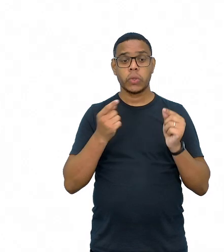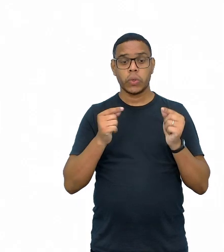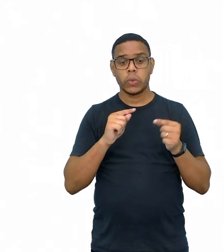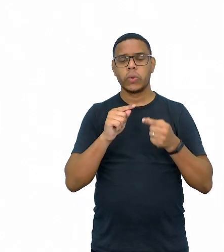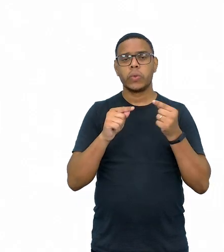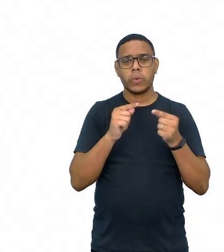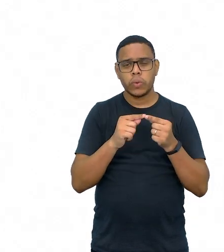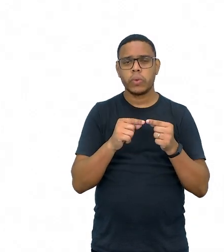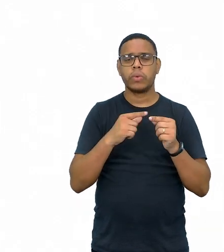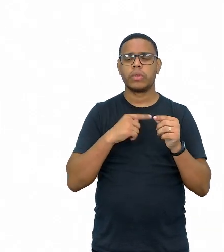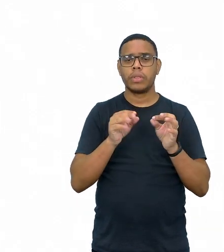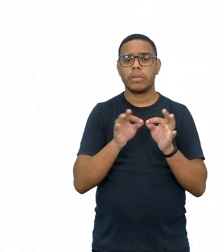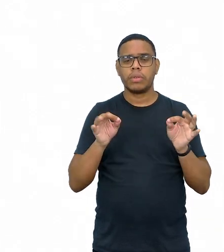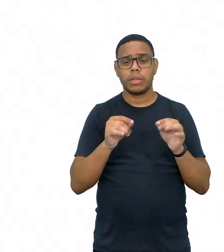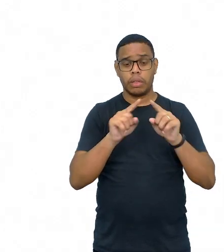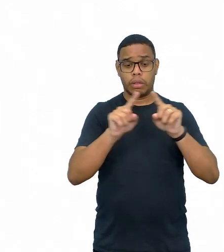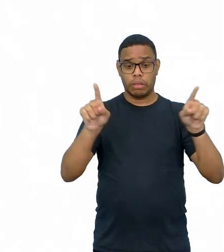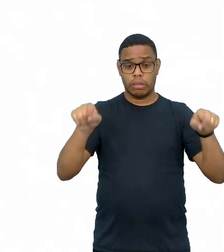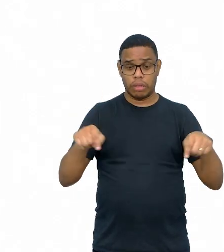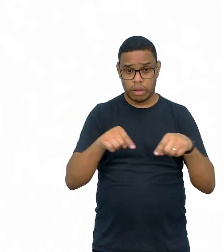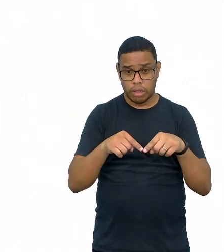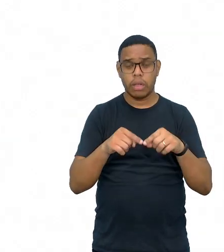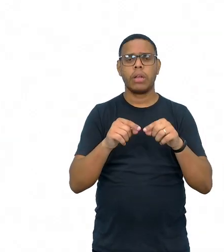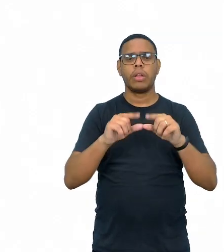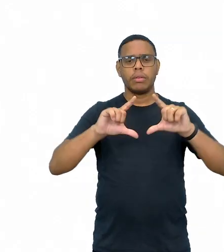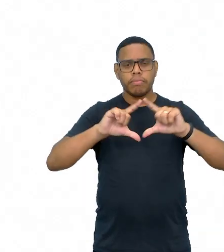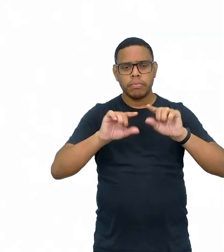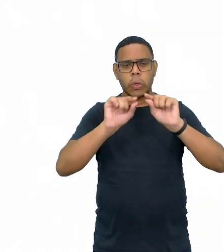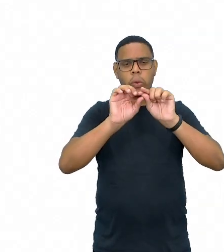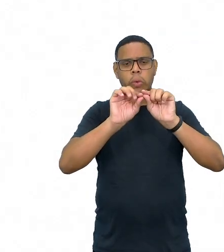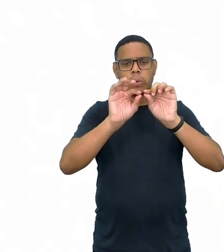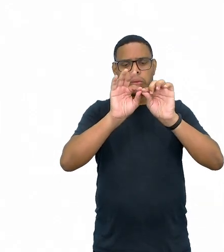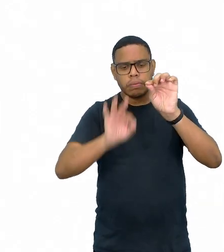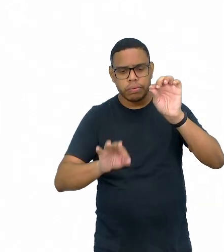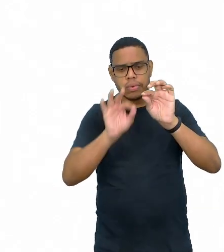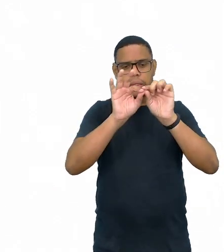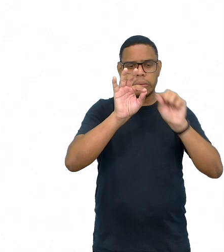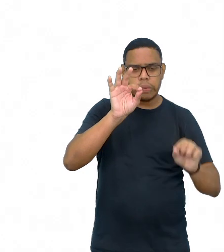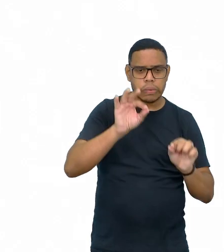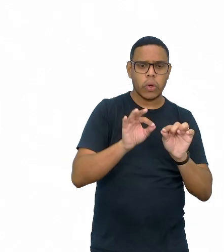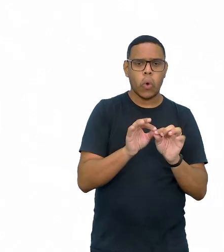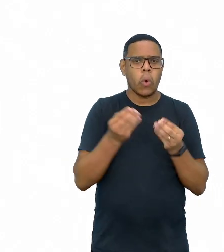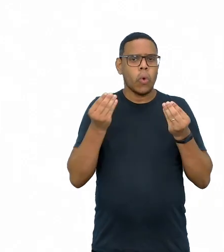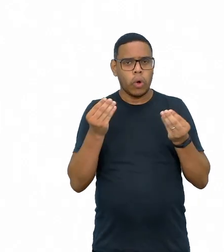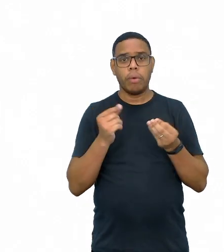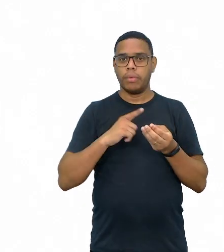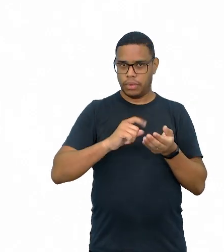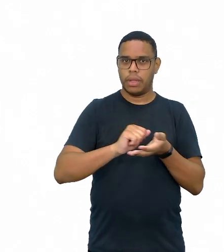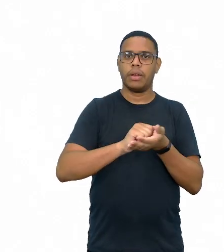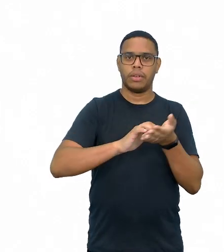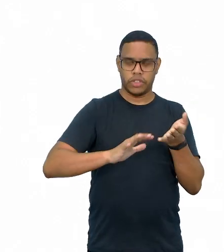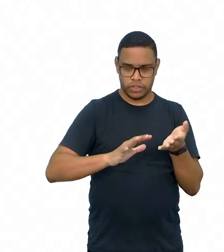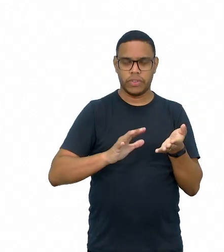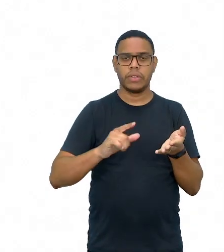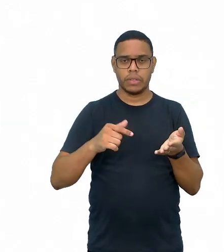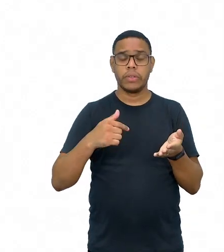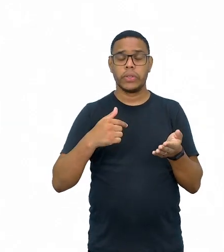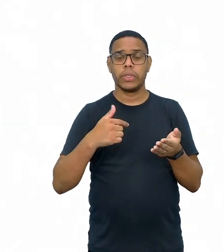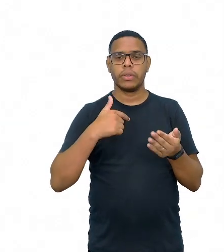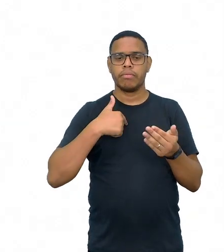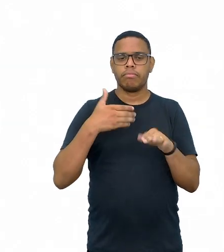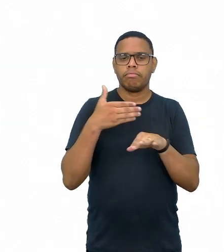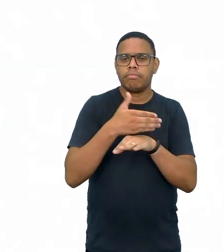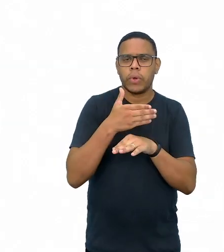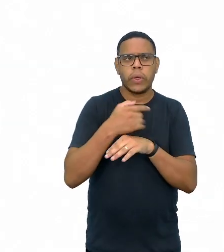razões trigonométricas no triângulo retângulo, que eu também tenho algumas atividades, né, que eu envolvo essas